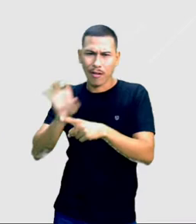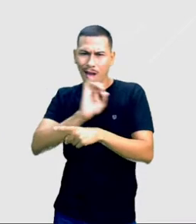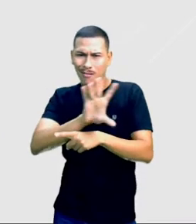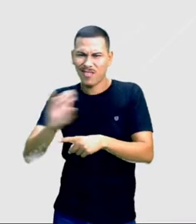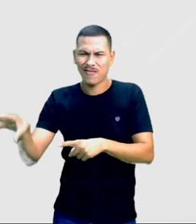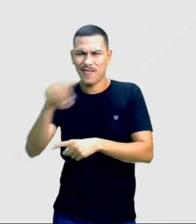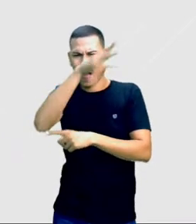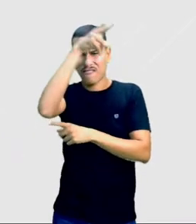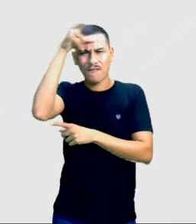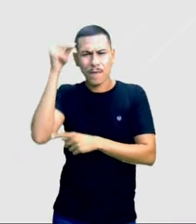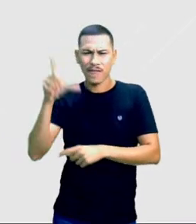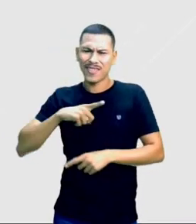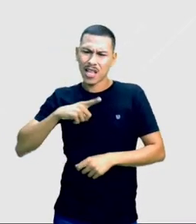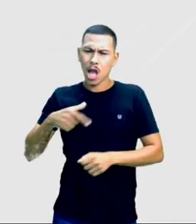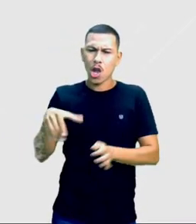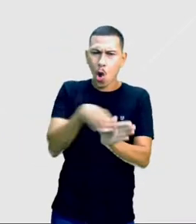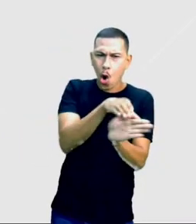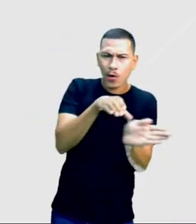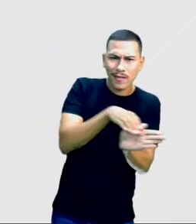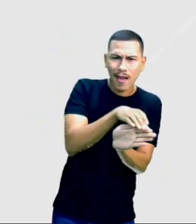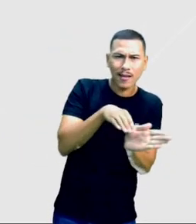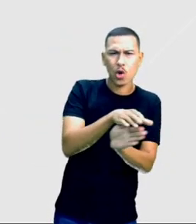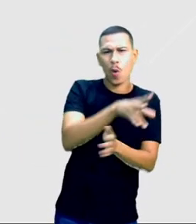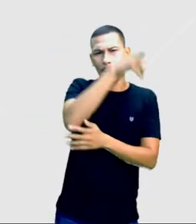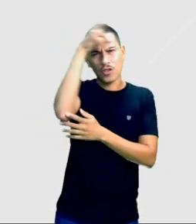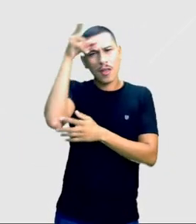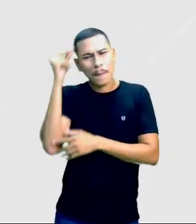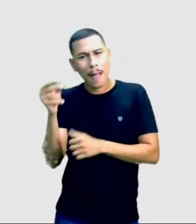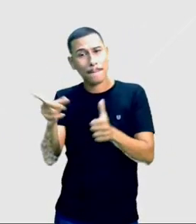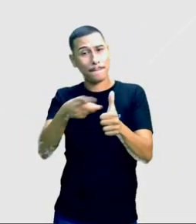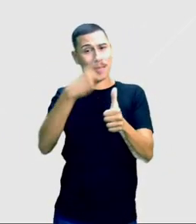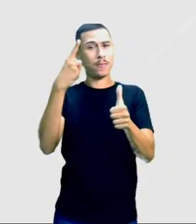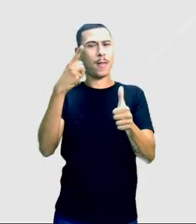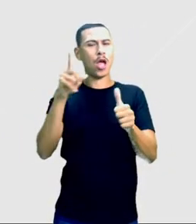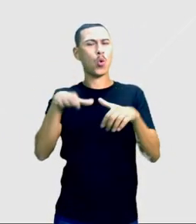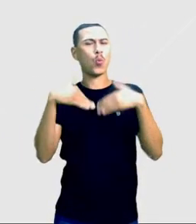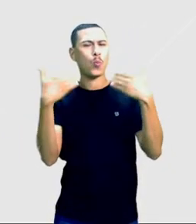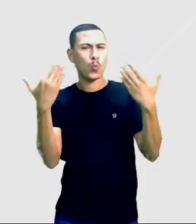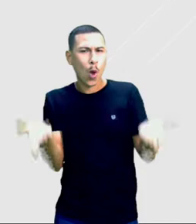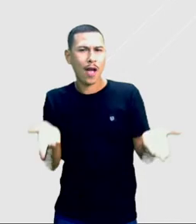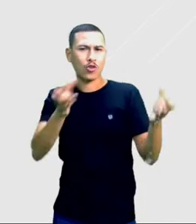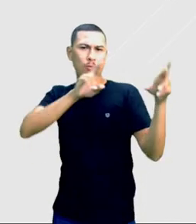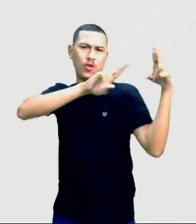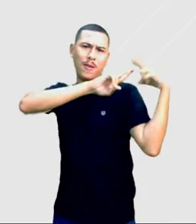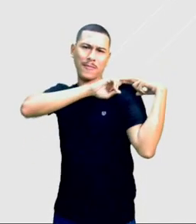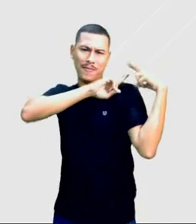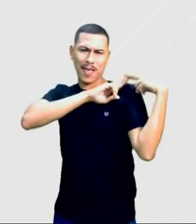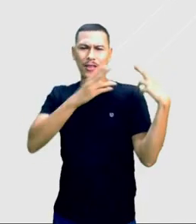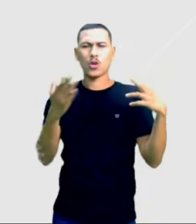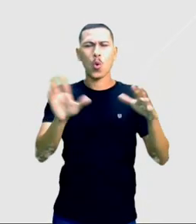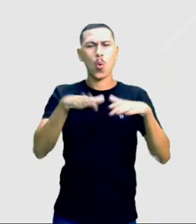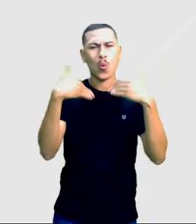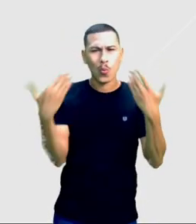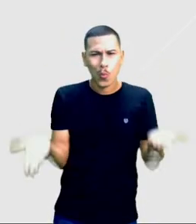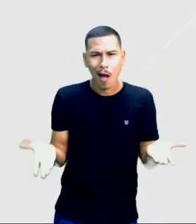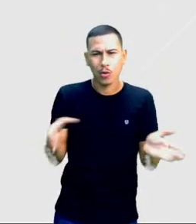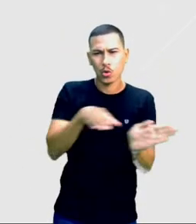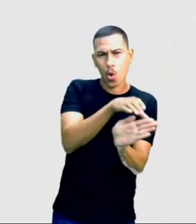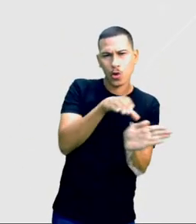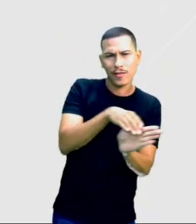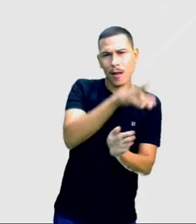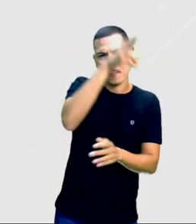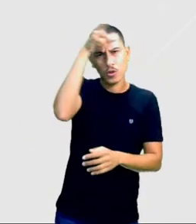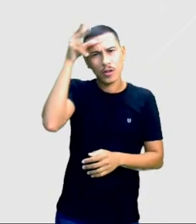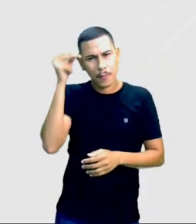com alguns conselhos municipais. Quais são as principais funções desses conselhos? Quais são os conselhos do